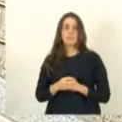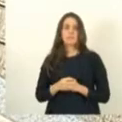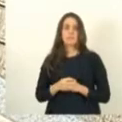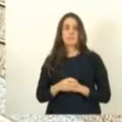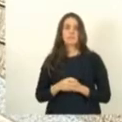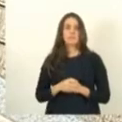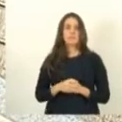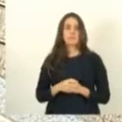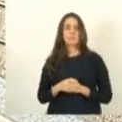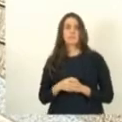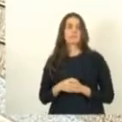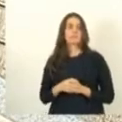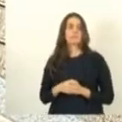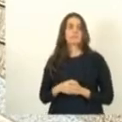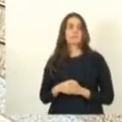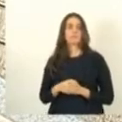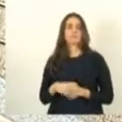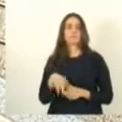Senhor presidente, eu